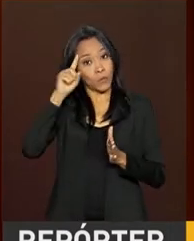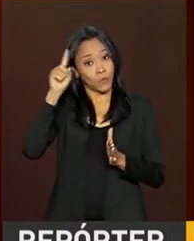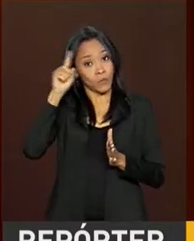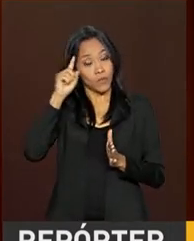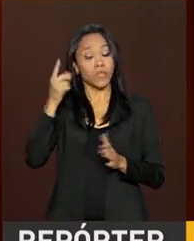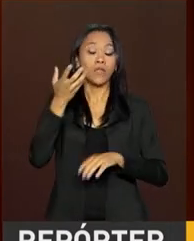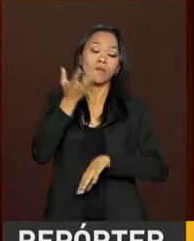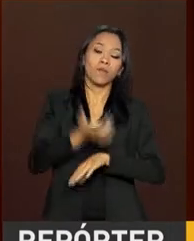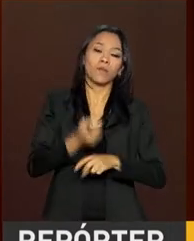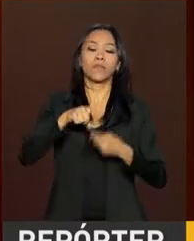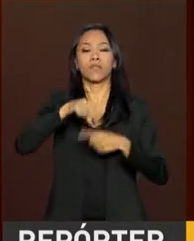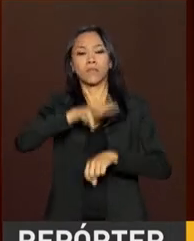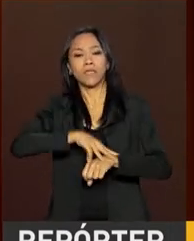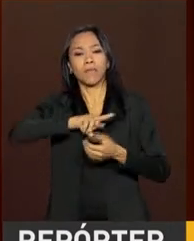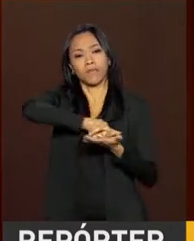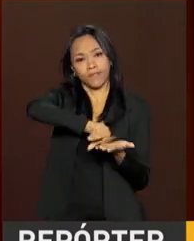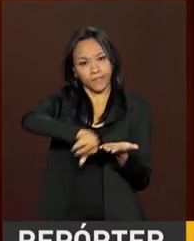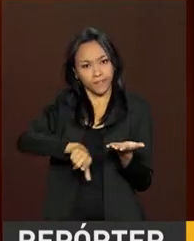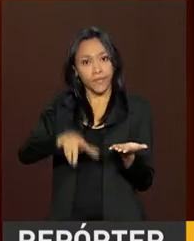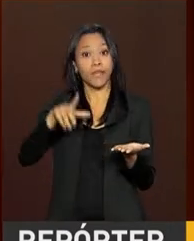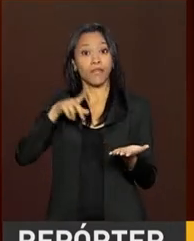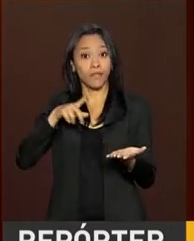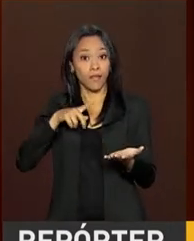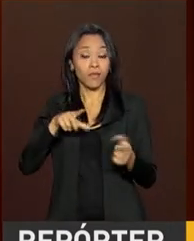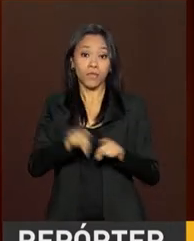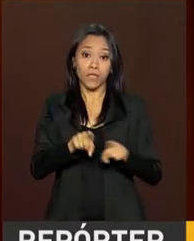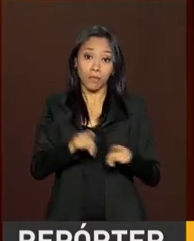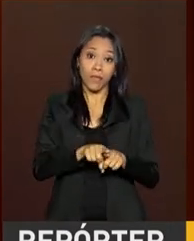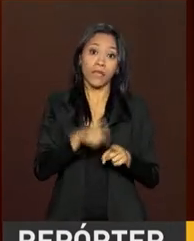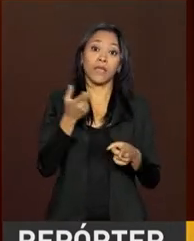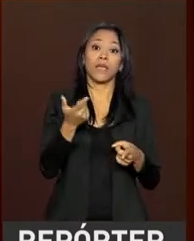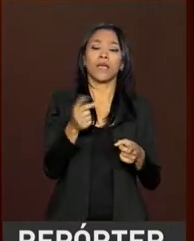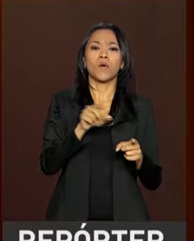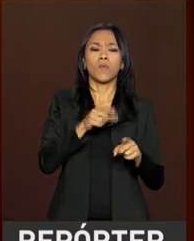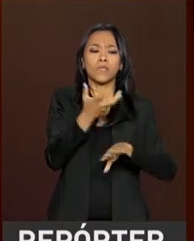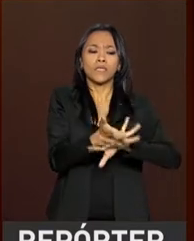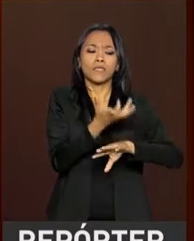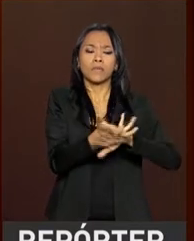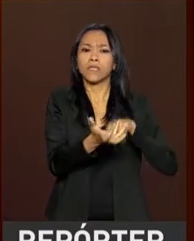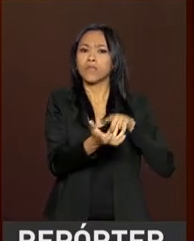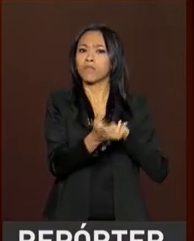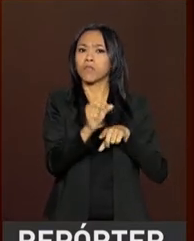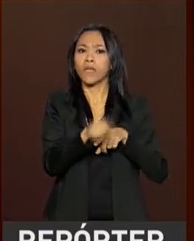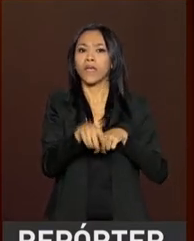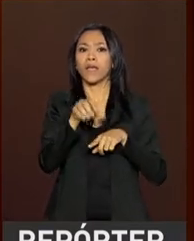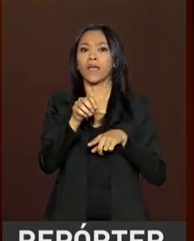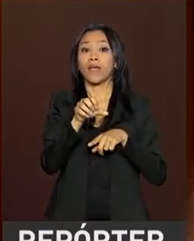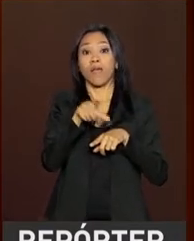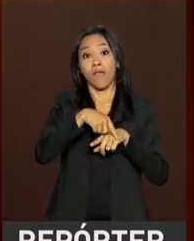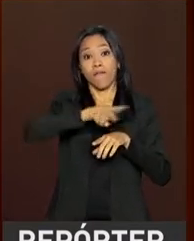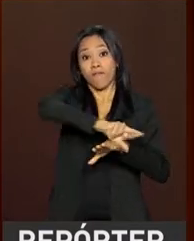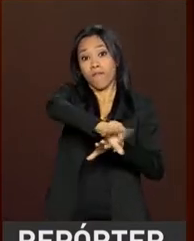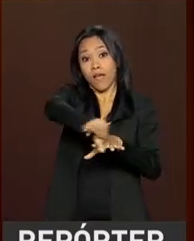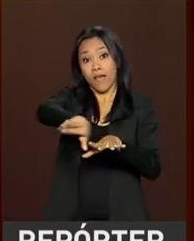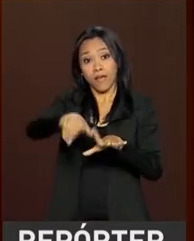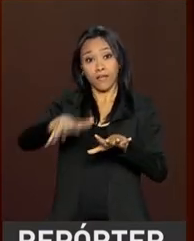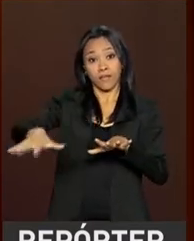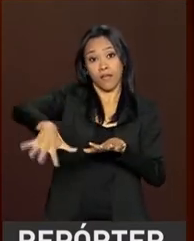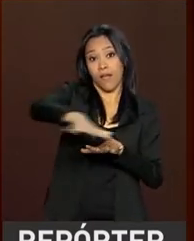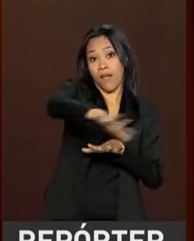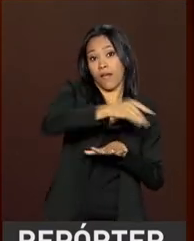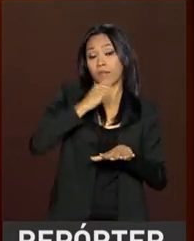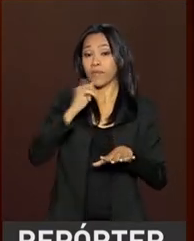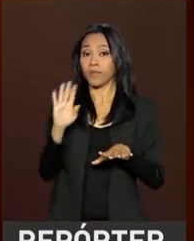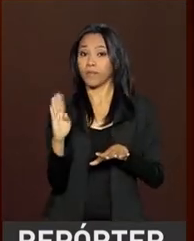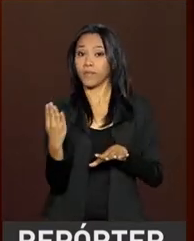física e química a gente também tinha as disciplinas eletivas que eram disciplinas formadas por professores de áreas diferentes como por exemplo